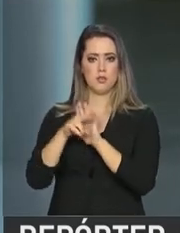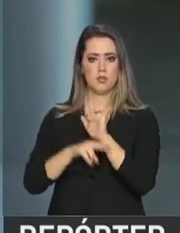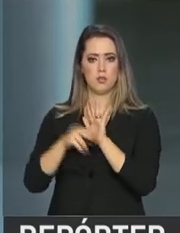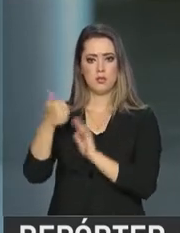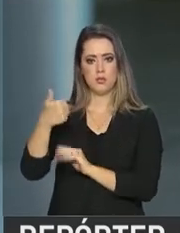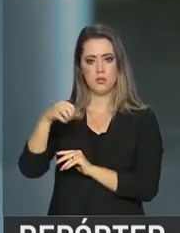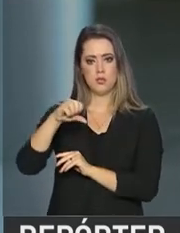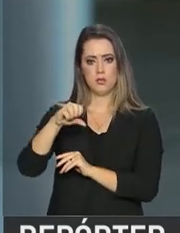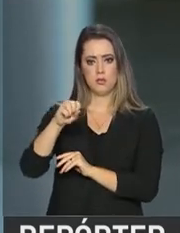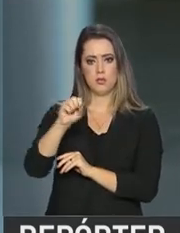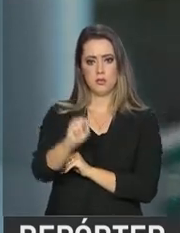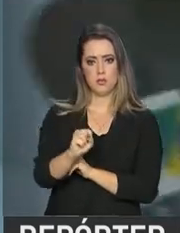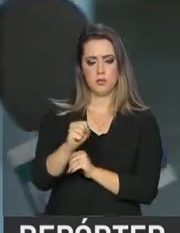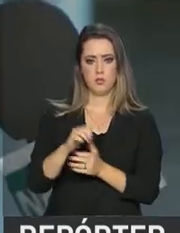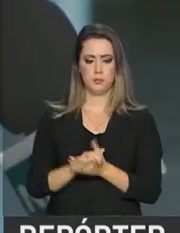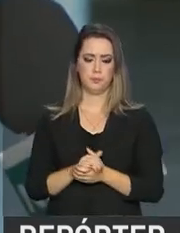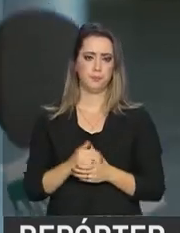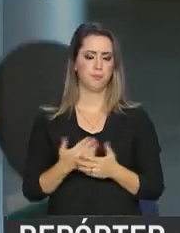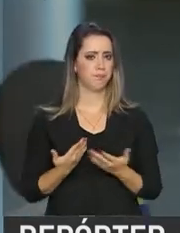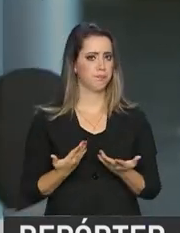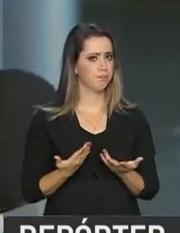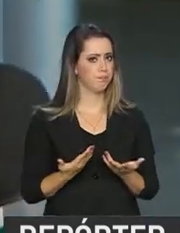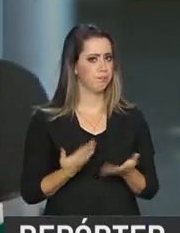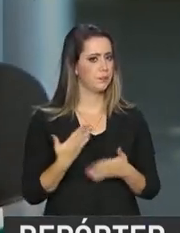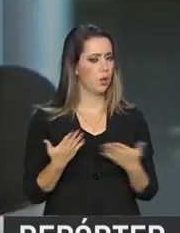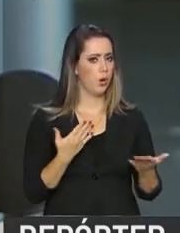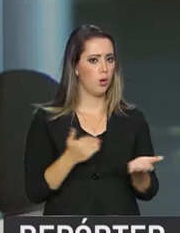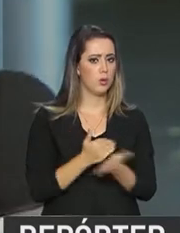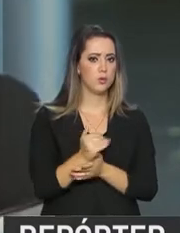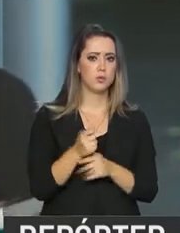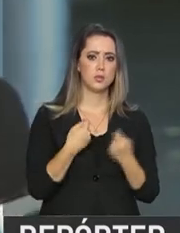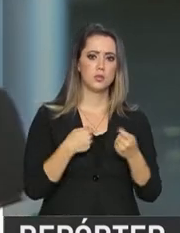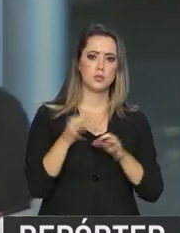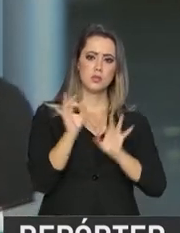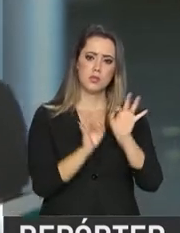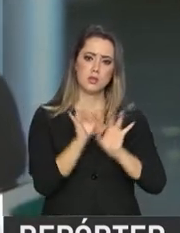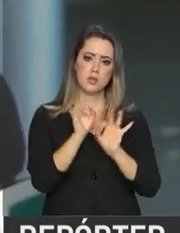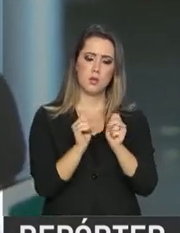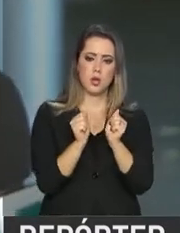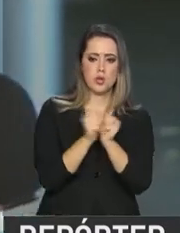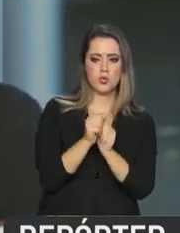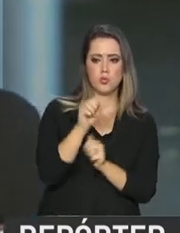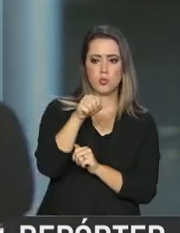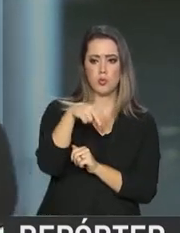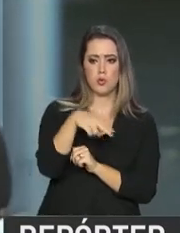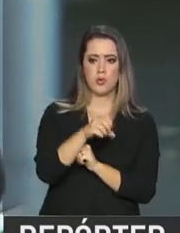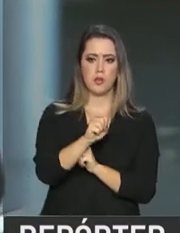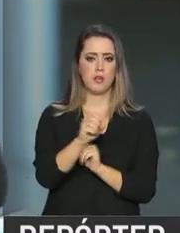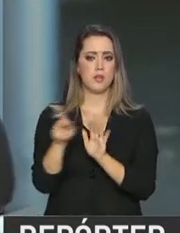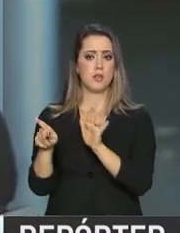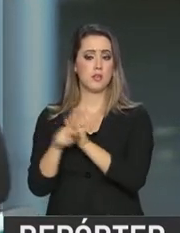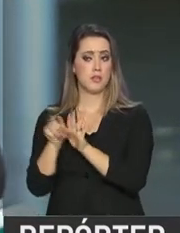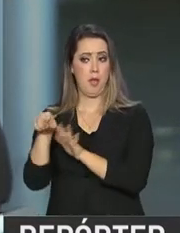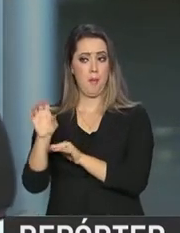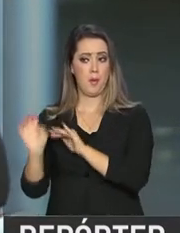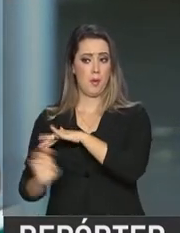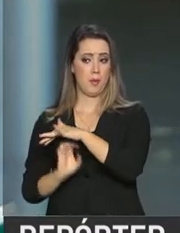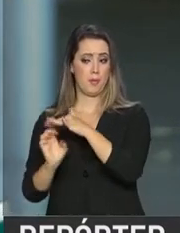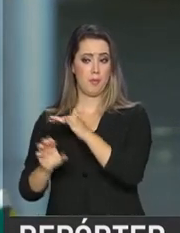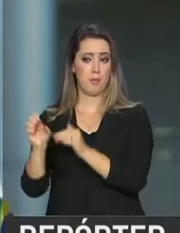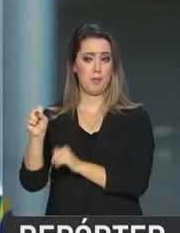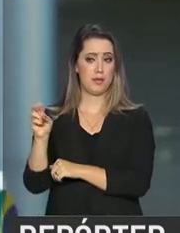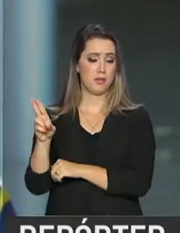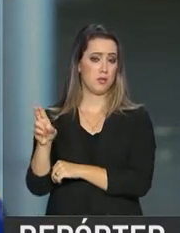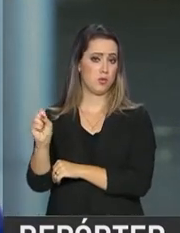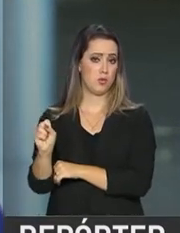de 1998 agora a partir da decisão obviamente vai ter que ter um arranjo entre a ns as próprias operadoras do sistema único de